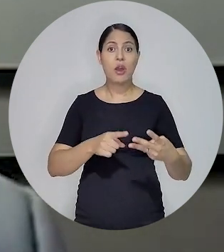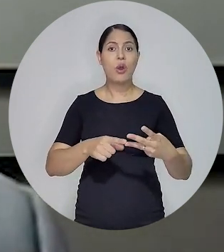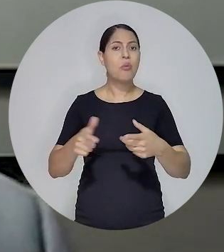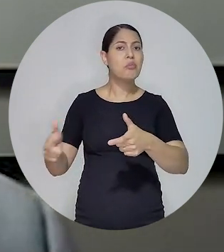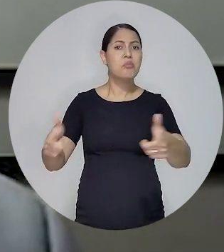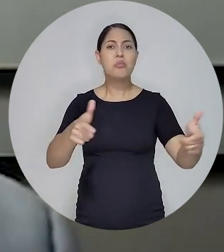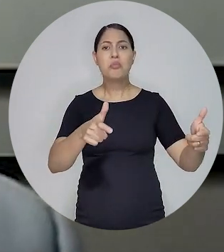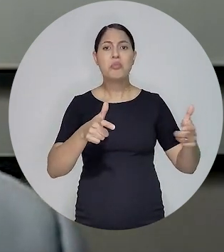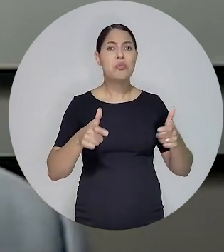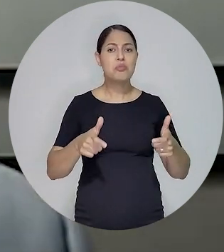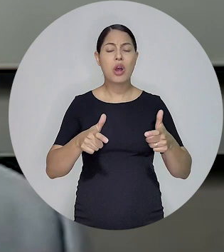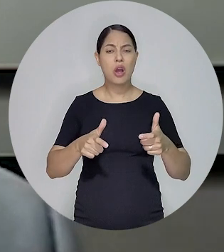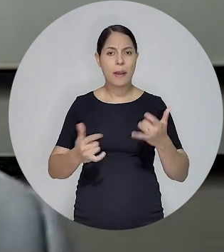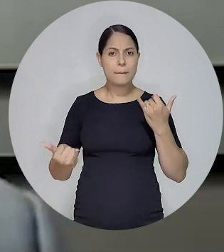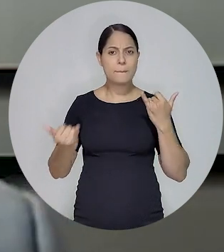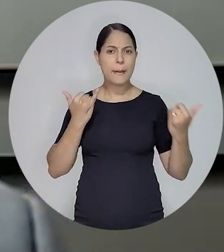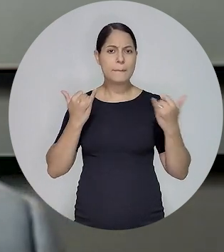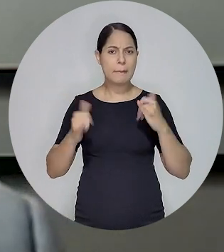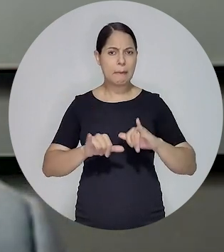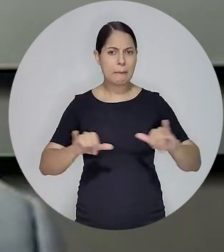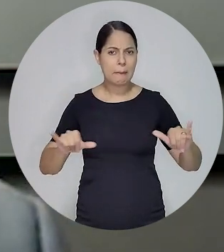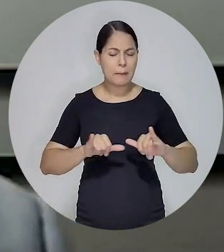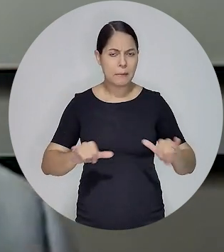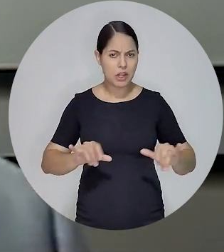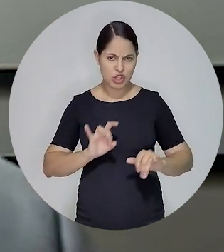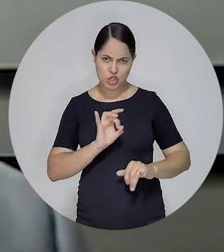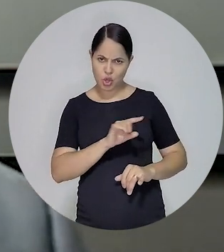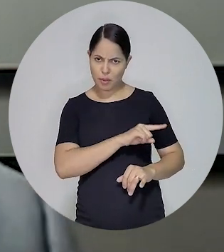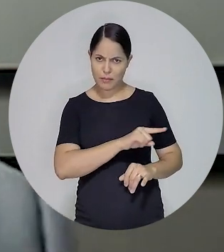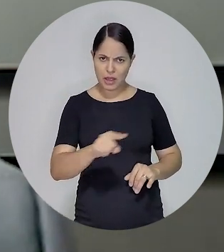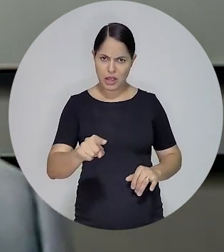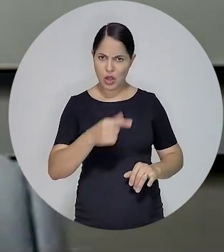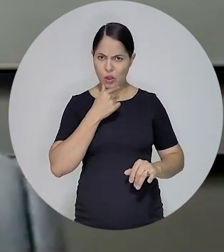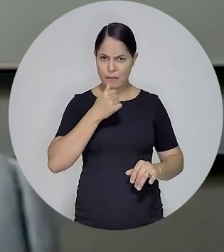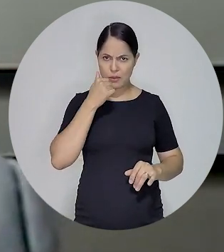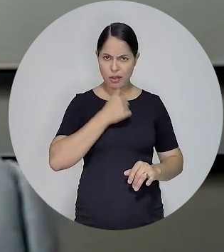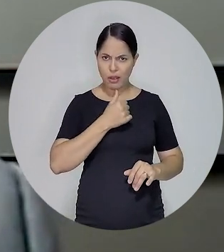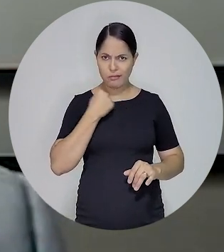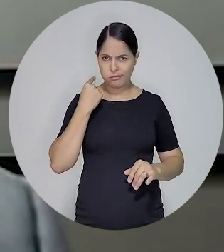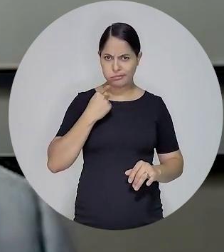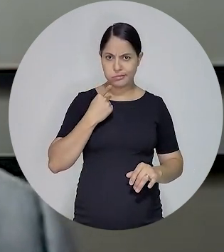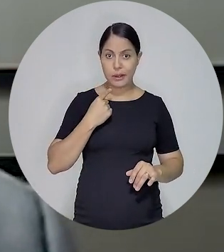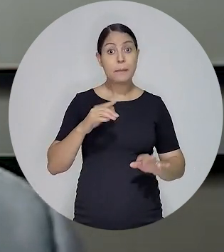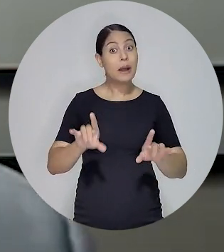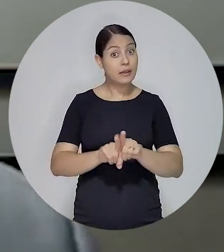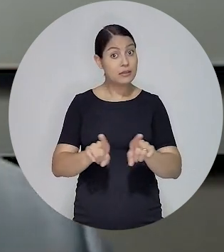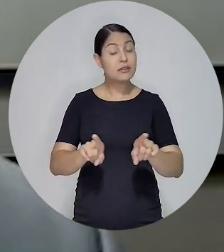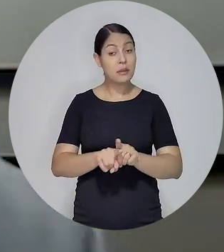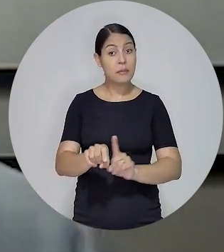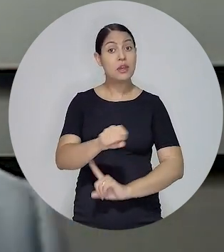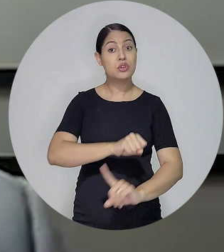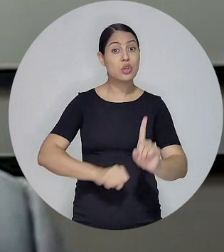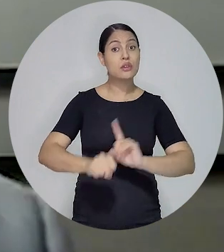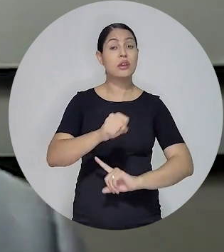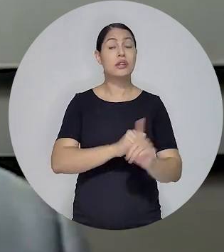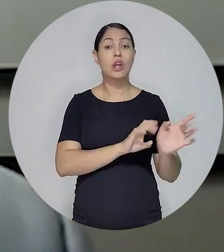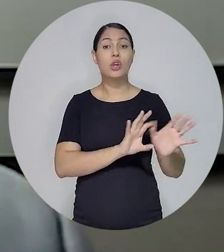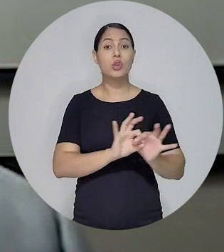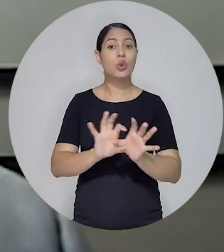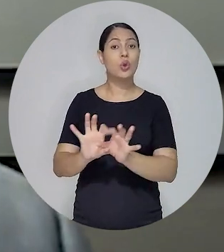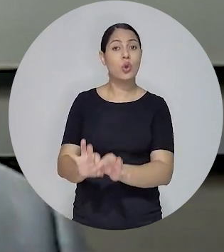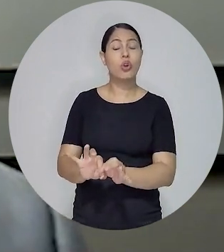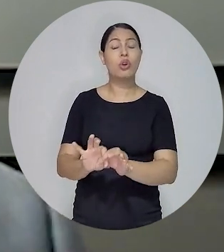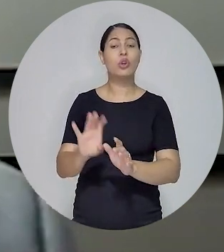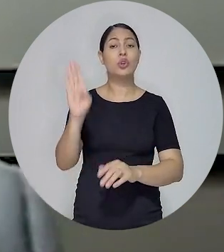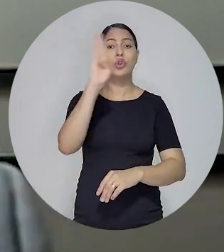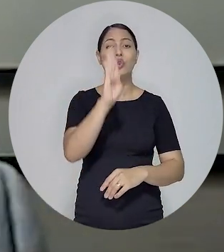eventos, onde se dissemine, onde se transmita não só aos advogados e advogadas, mas também à sociedade, né,